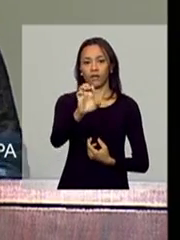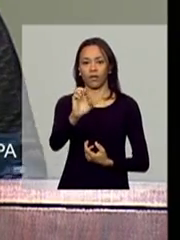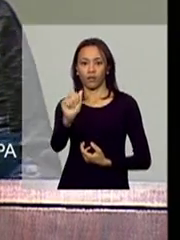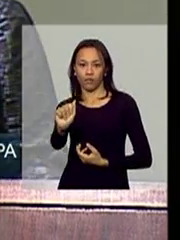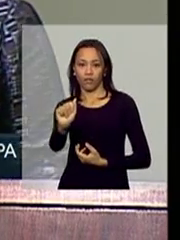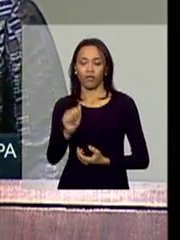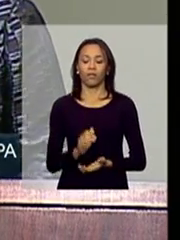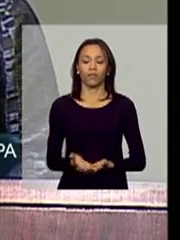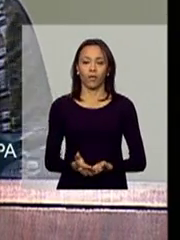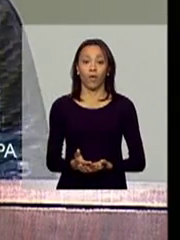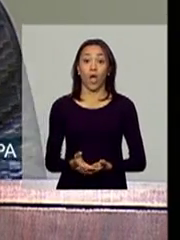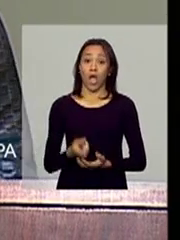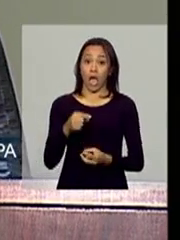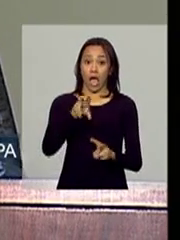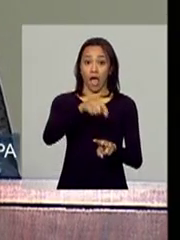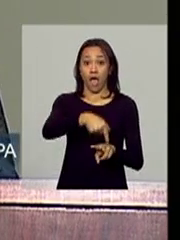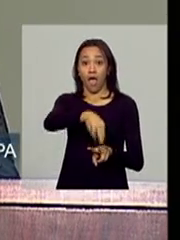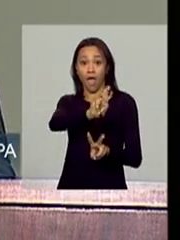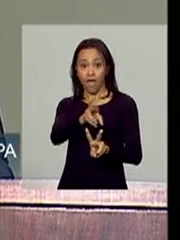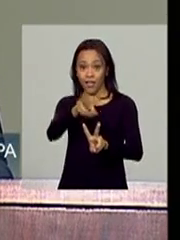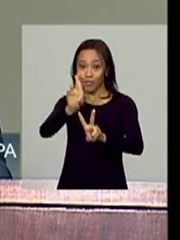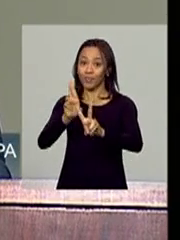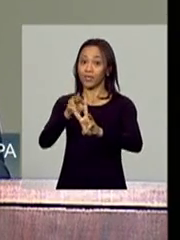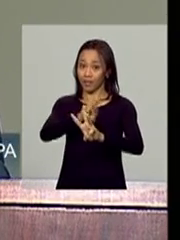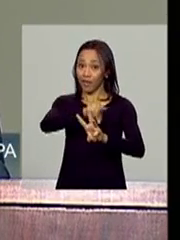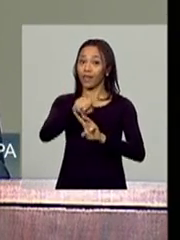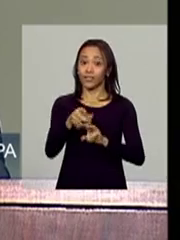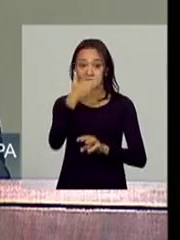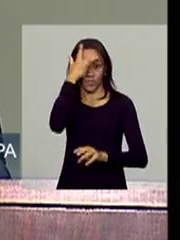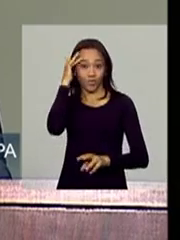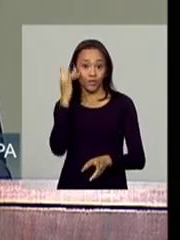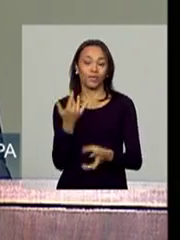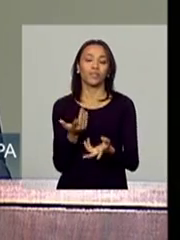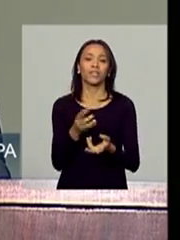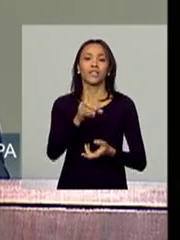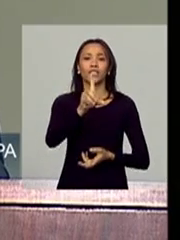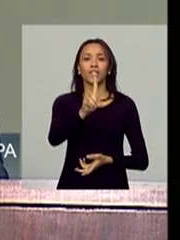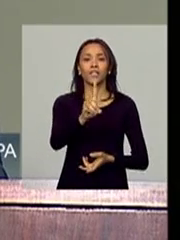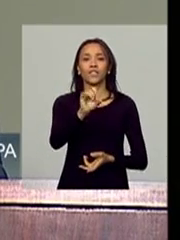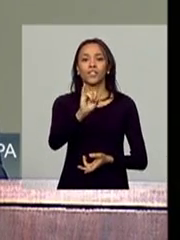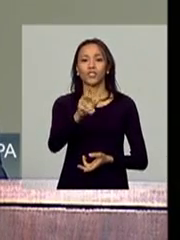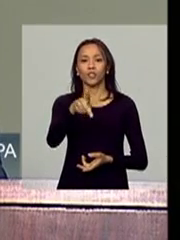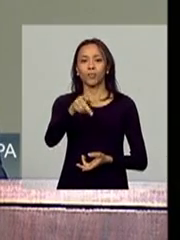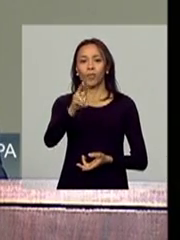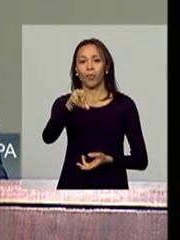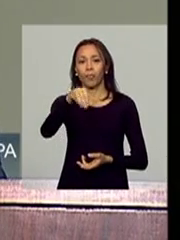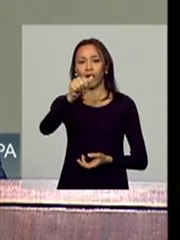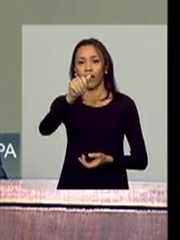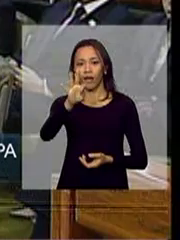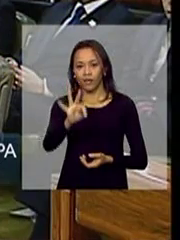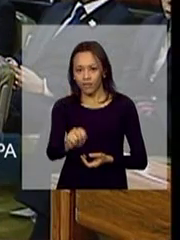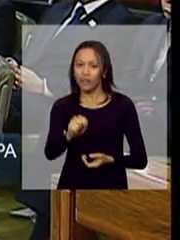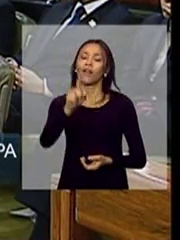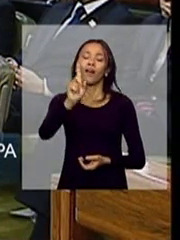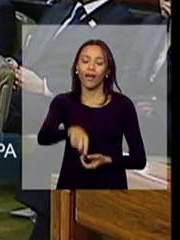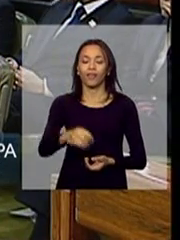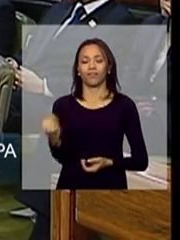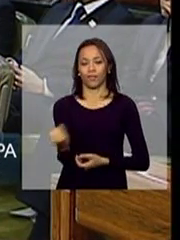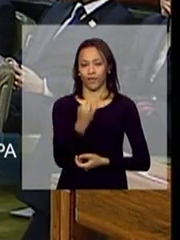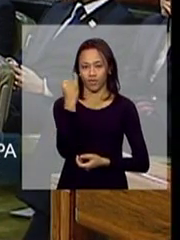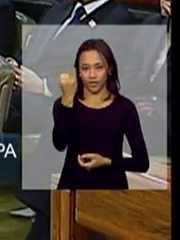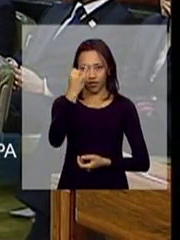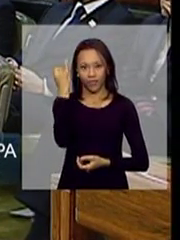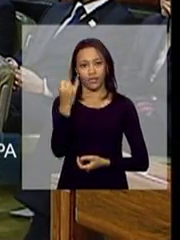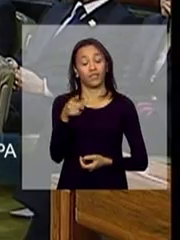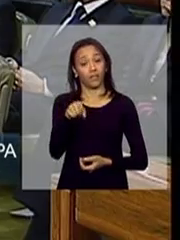O papel de nossos diplomatas em tudo isso foi de extrema relevância. Tem sido de